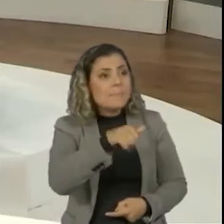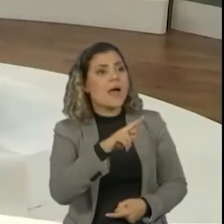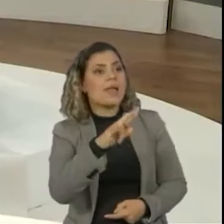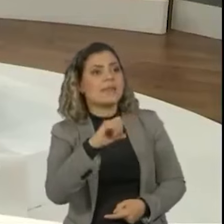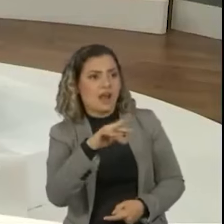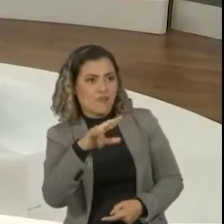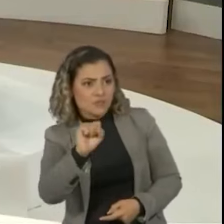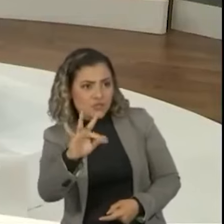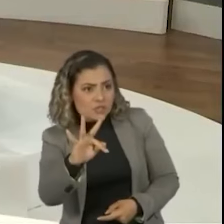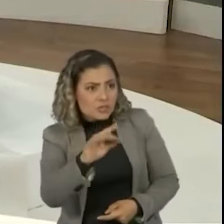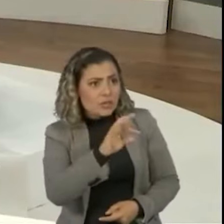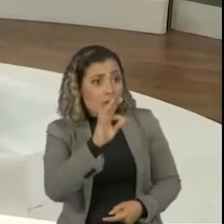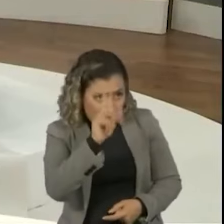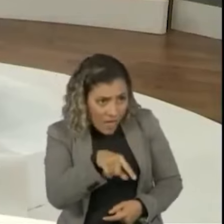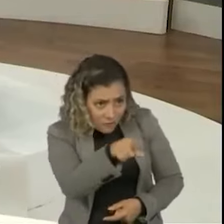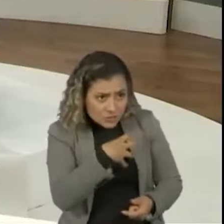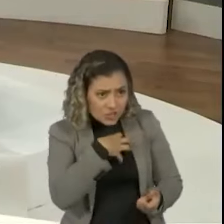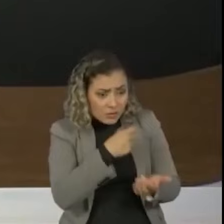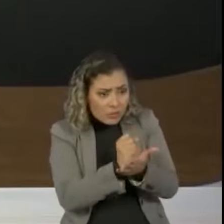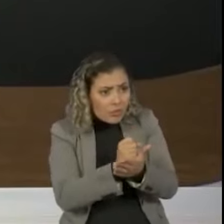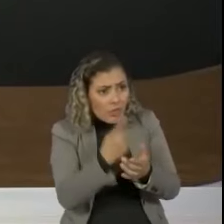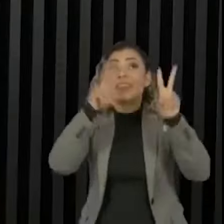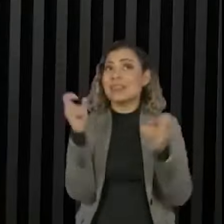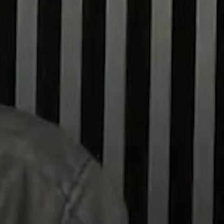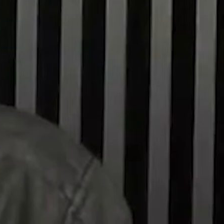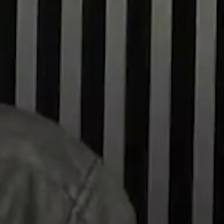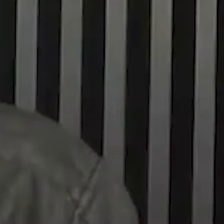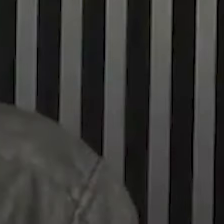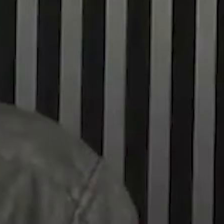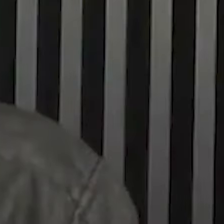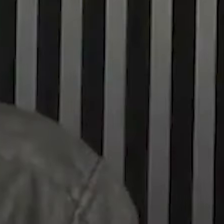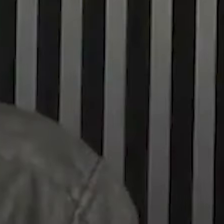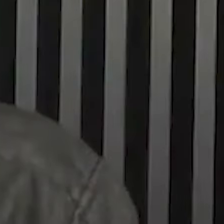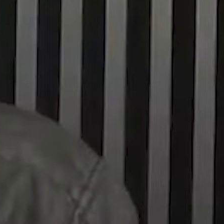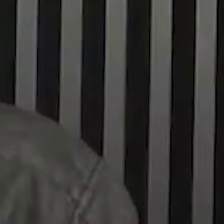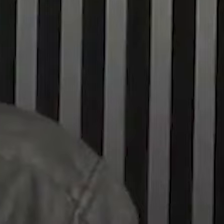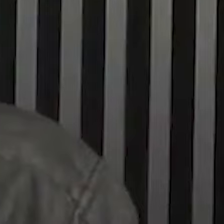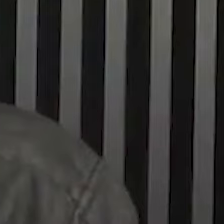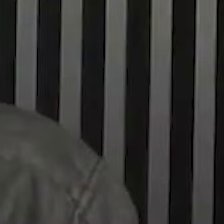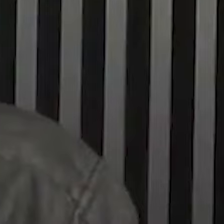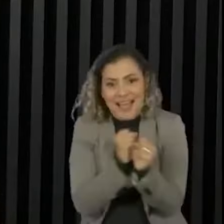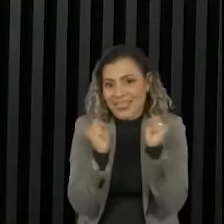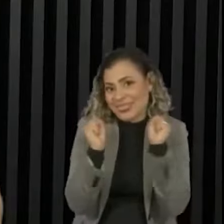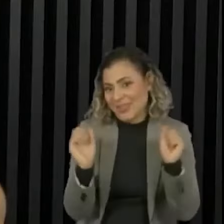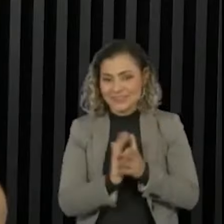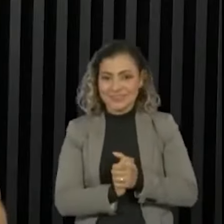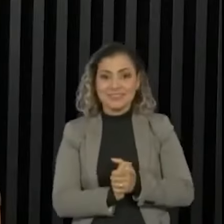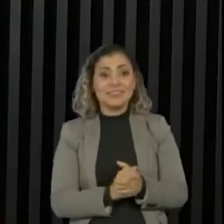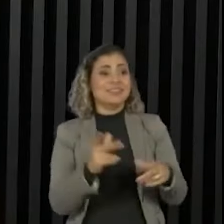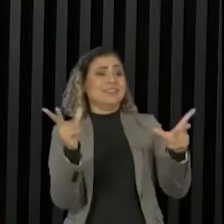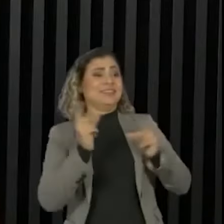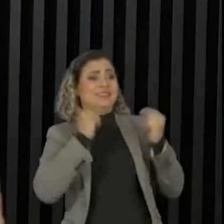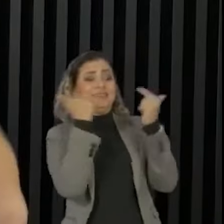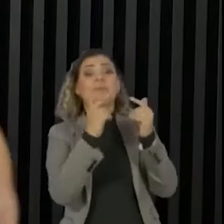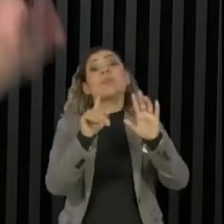vida cabeça e que significa e se você joga ou não eu tô e ele tá